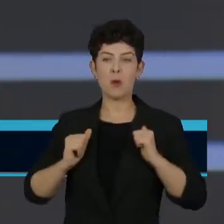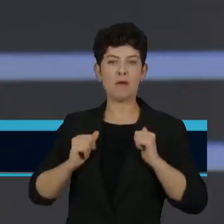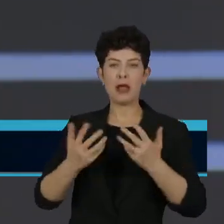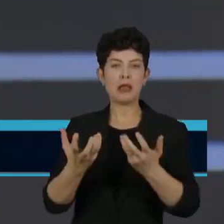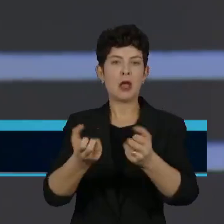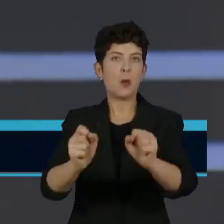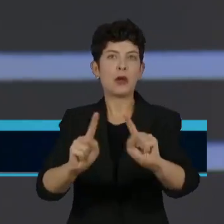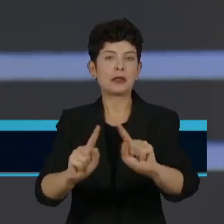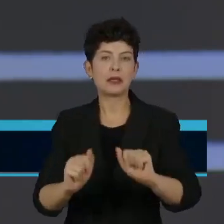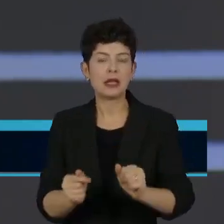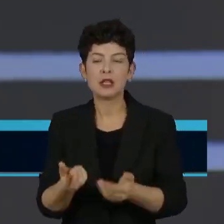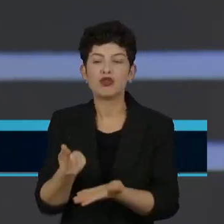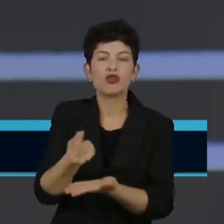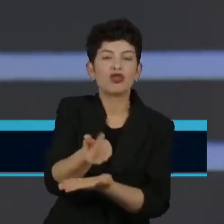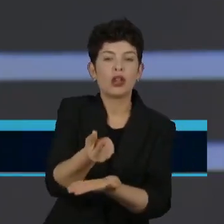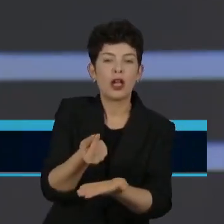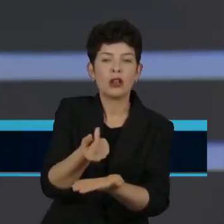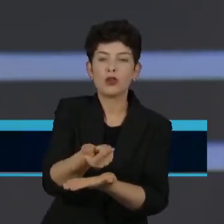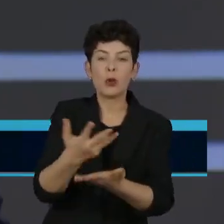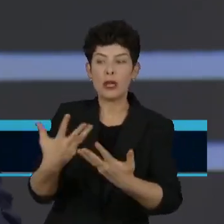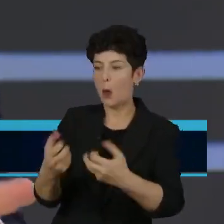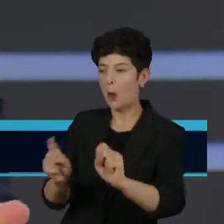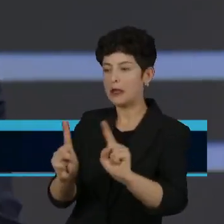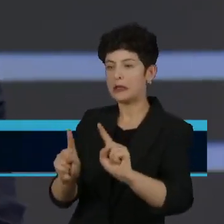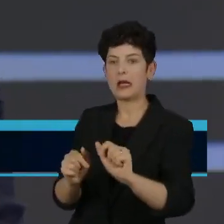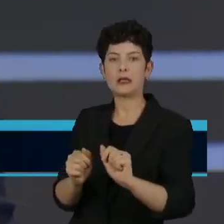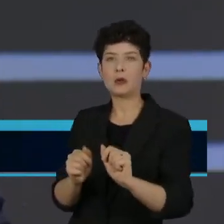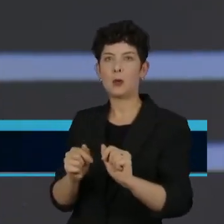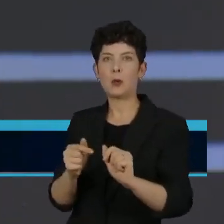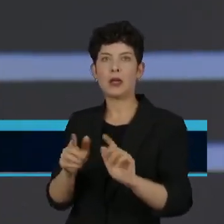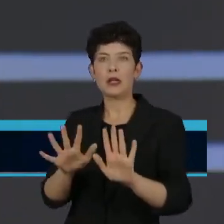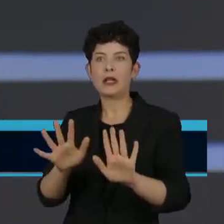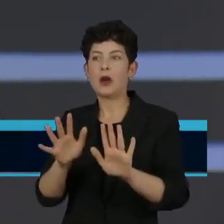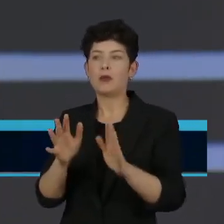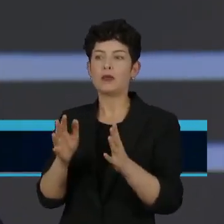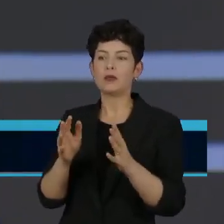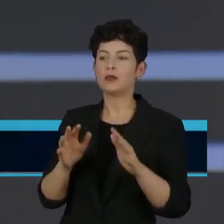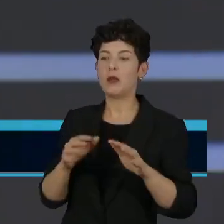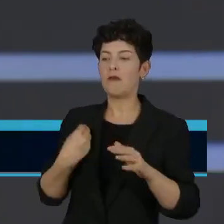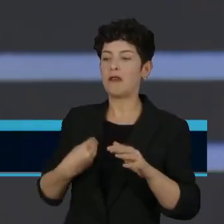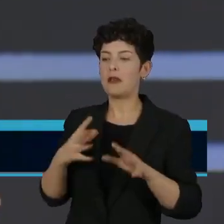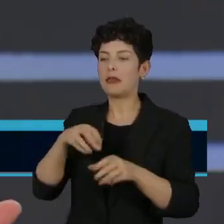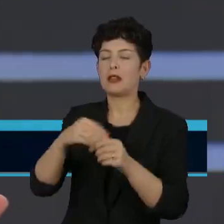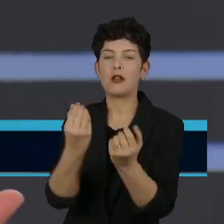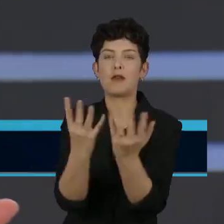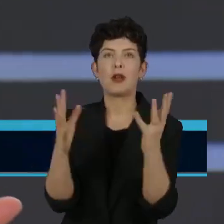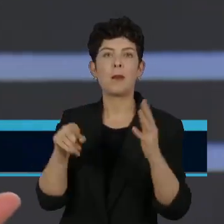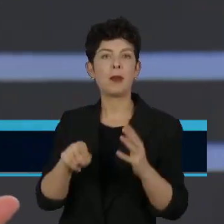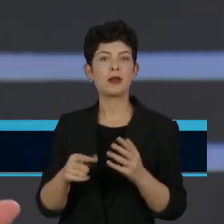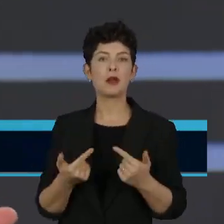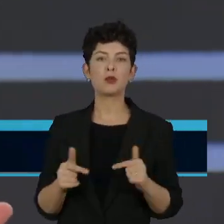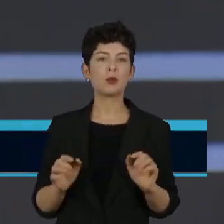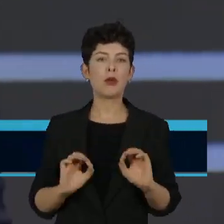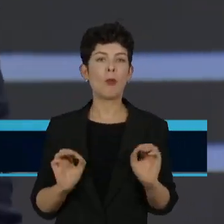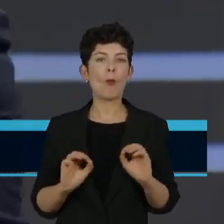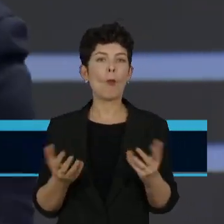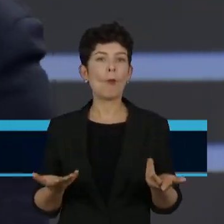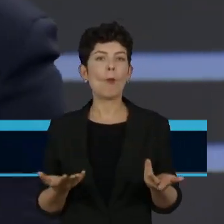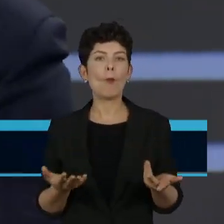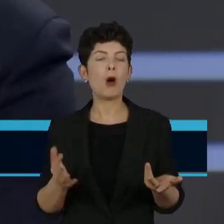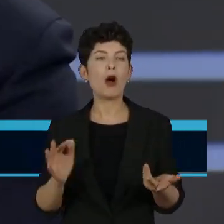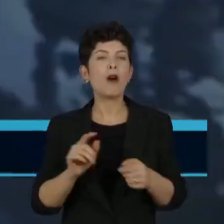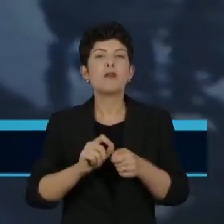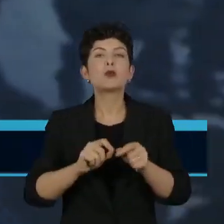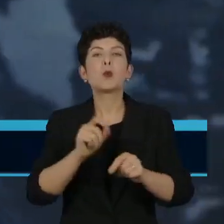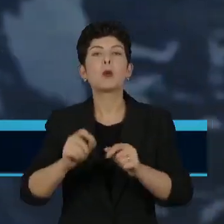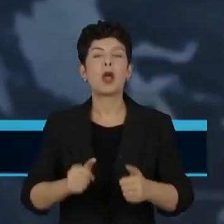aceite esse dinheiro, não aceite essa atividade, não conspurque a floresta, não faça isso, quando ela não tem nenhuma perspectiva. Então, o Estado